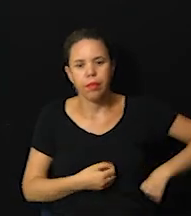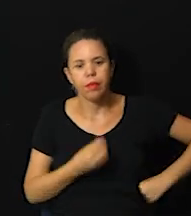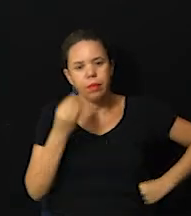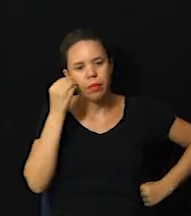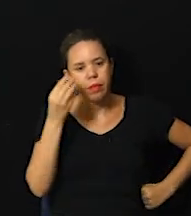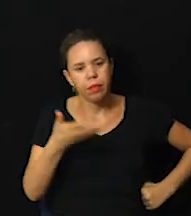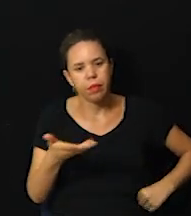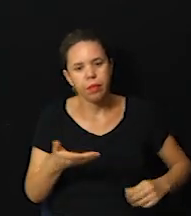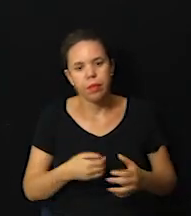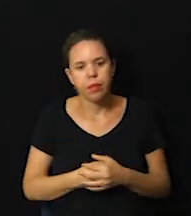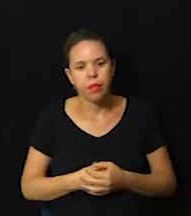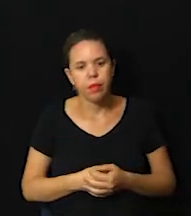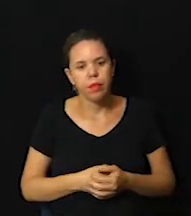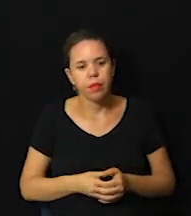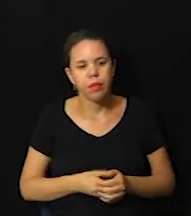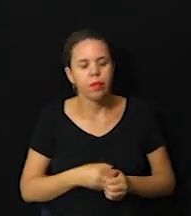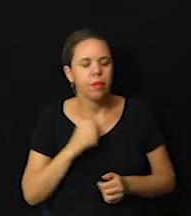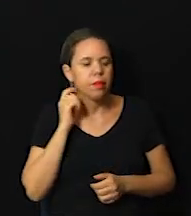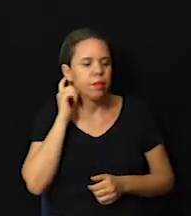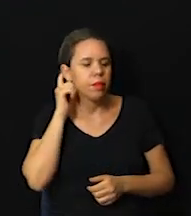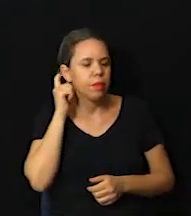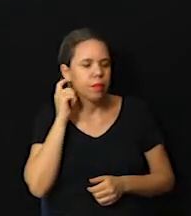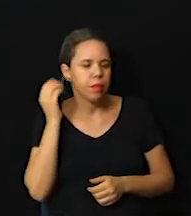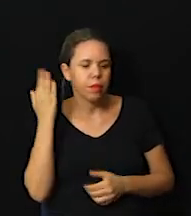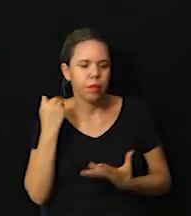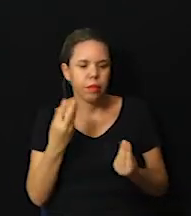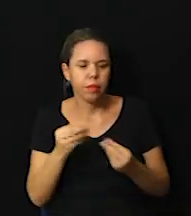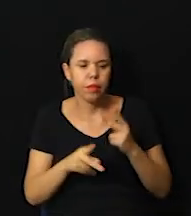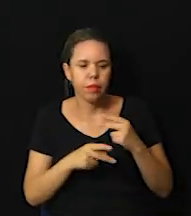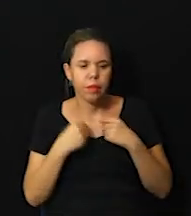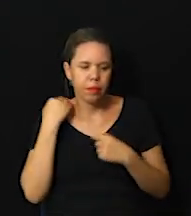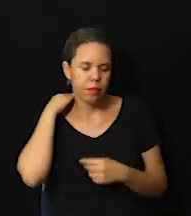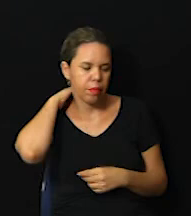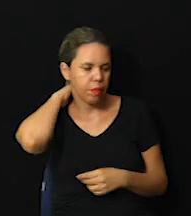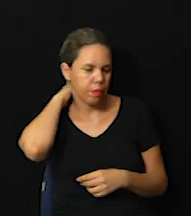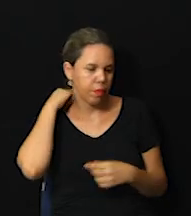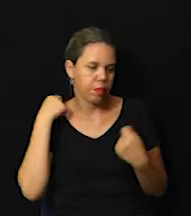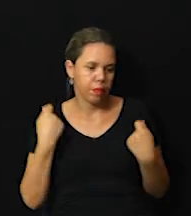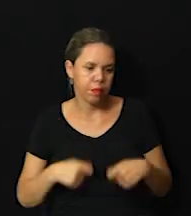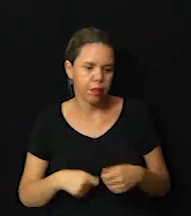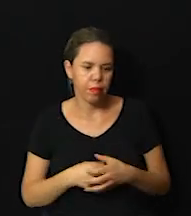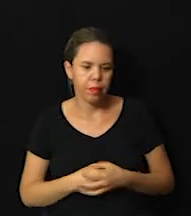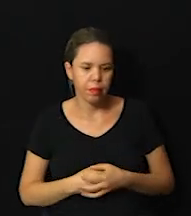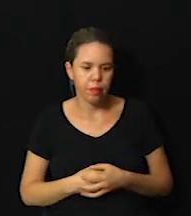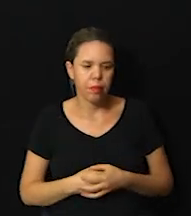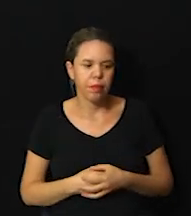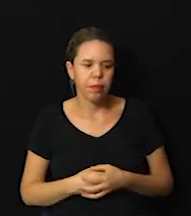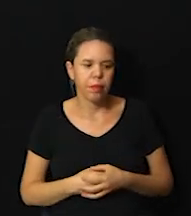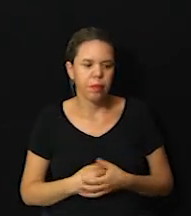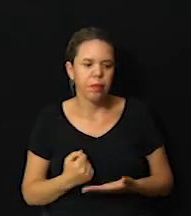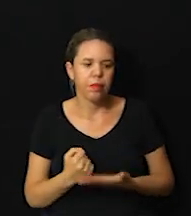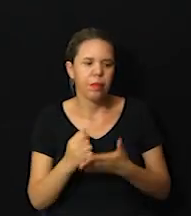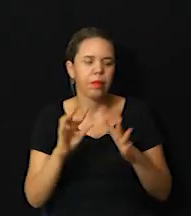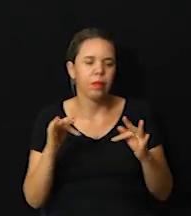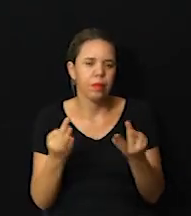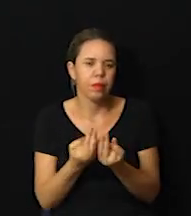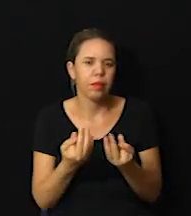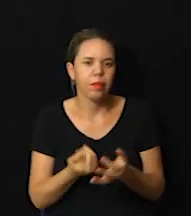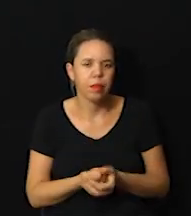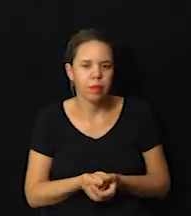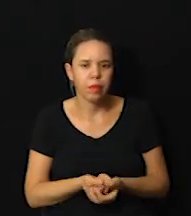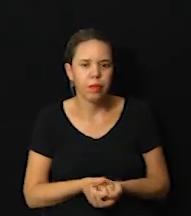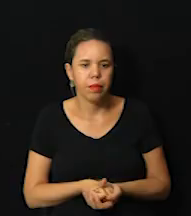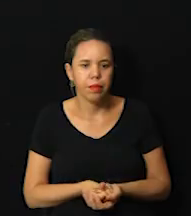tentar acelerar o processo. A gente sabe que muita gente precisa, mas a Sim. gente também tenta ajudar a família dessa